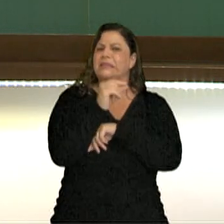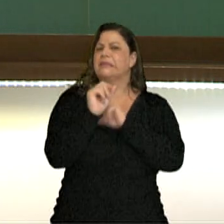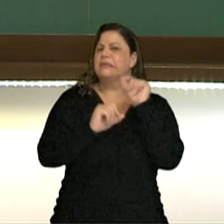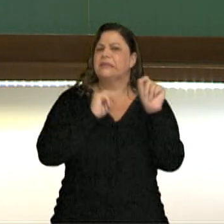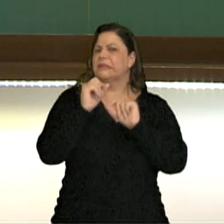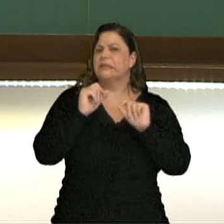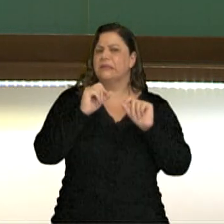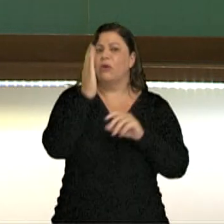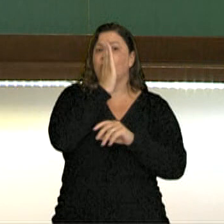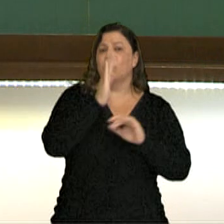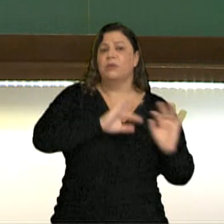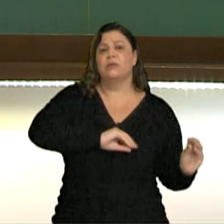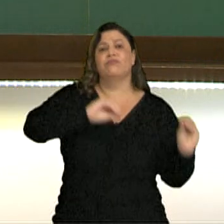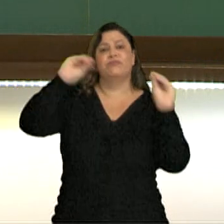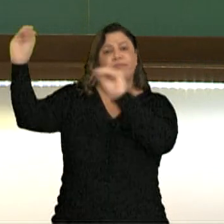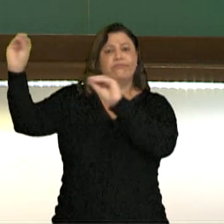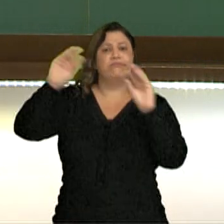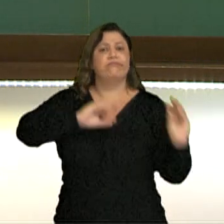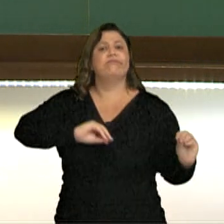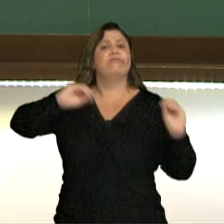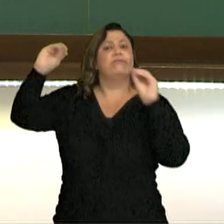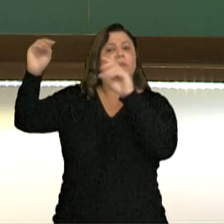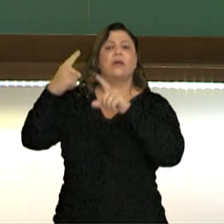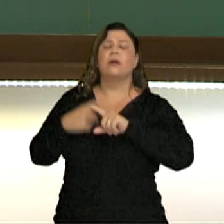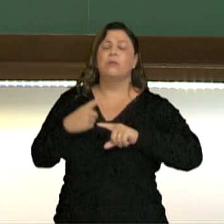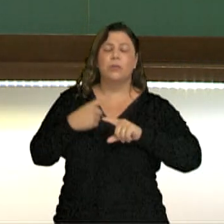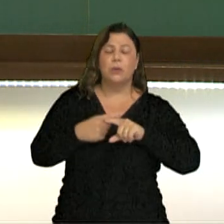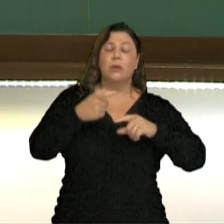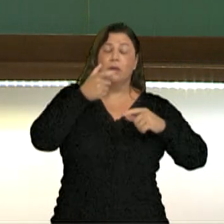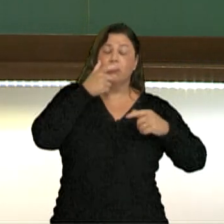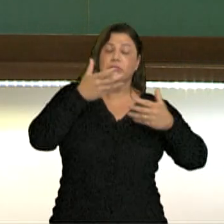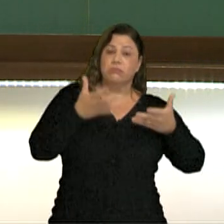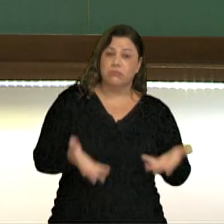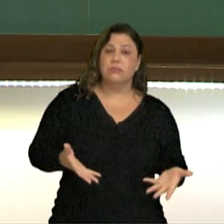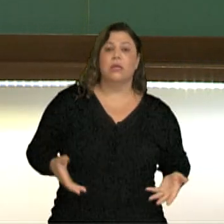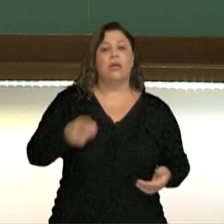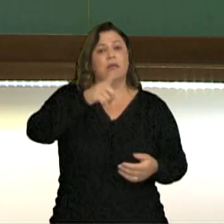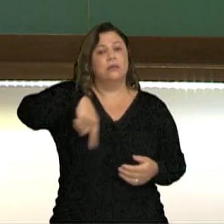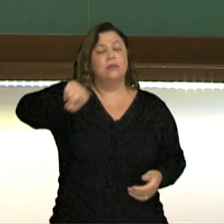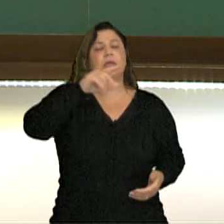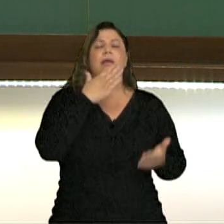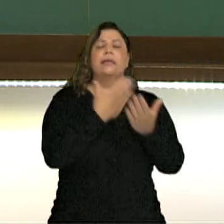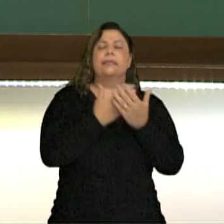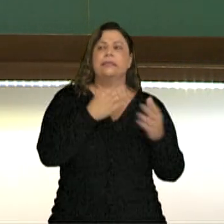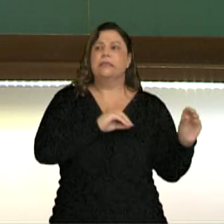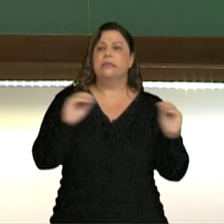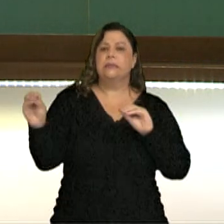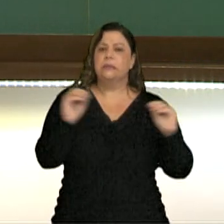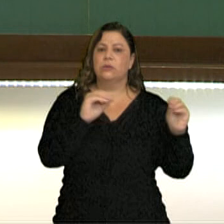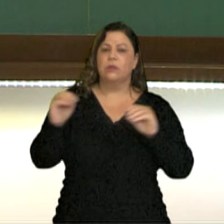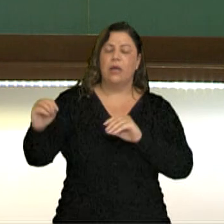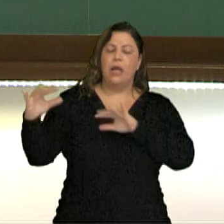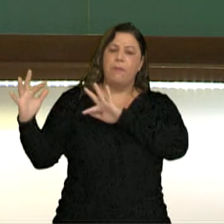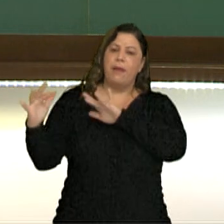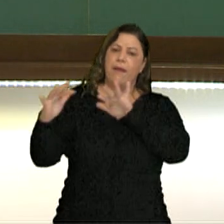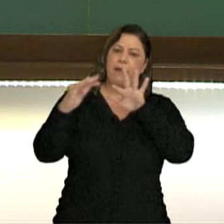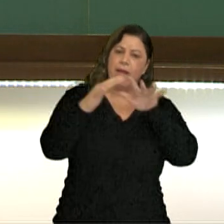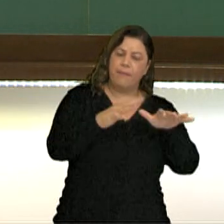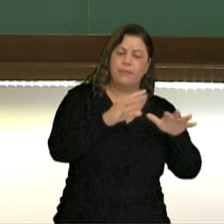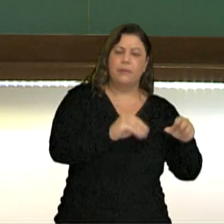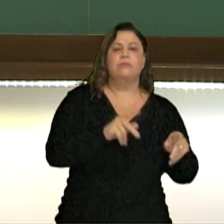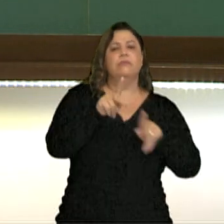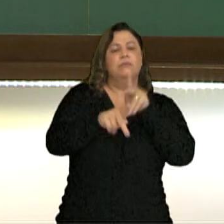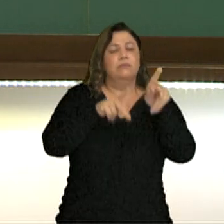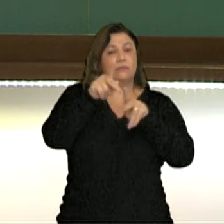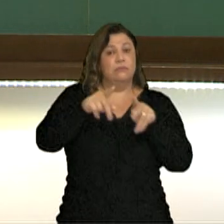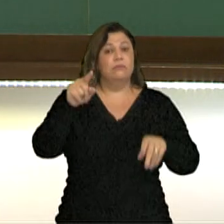a intenção de ir para outro lugar? Então, a gente sempre tem estudado aí a questão de deslocamento populacional e visto a importância.